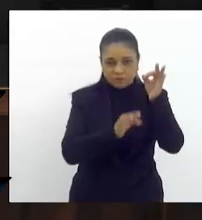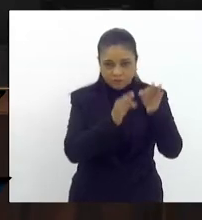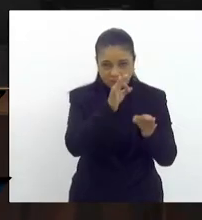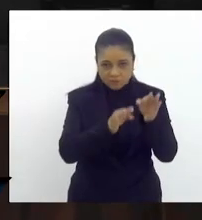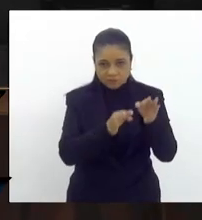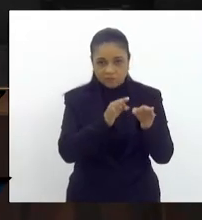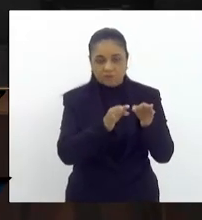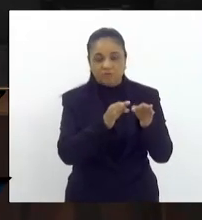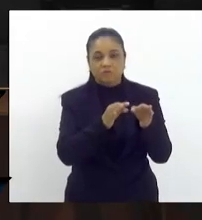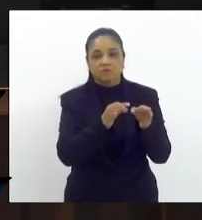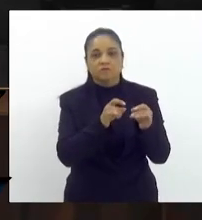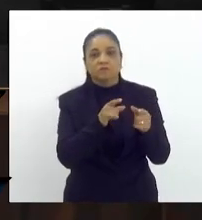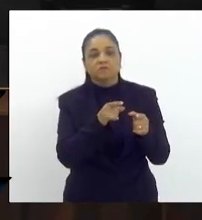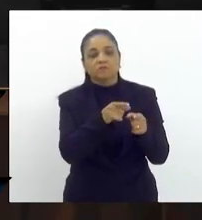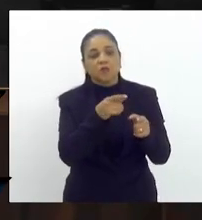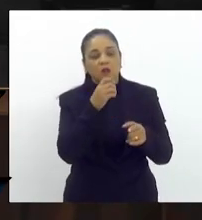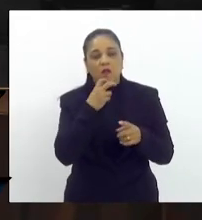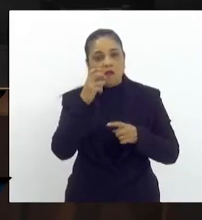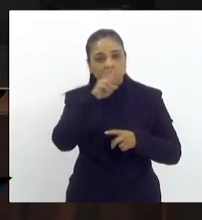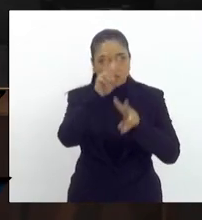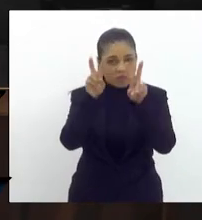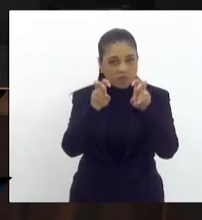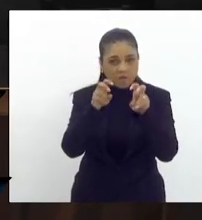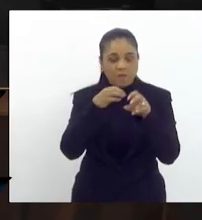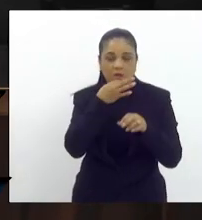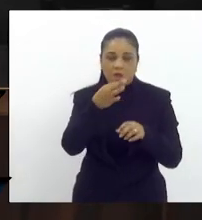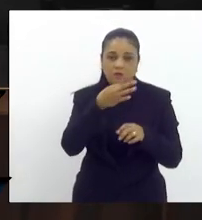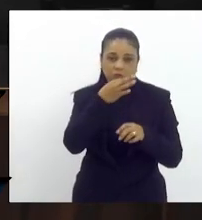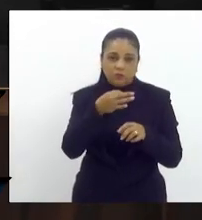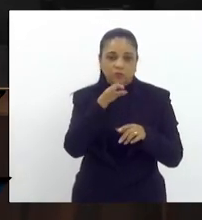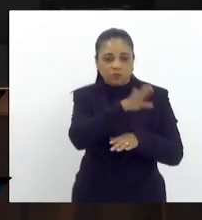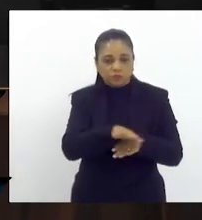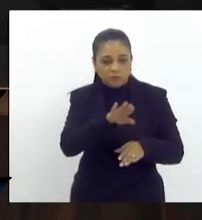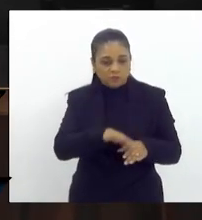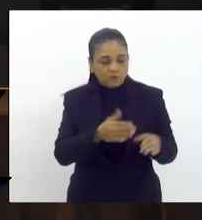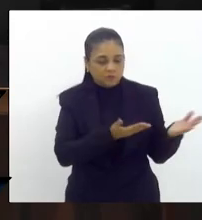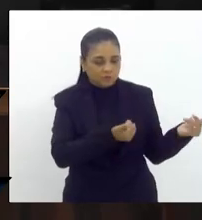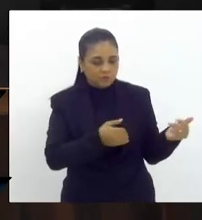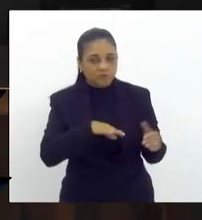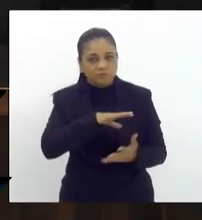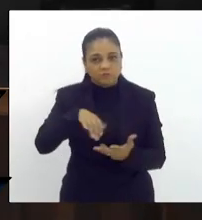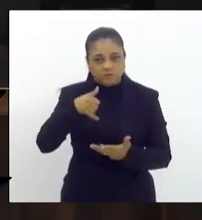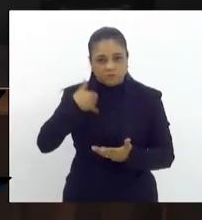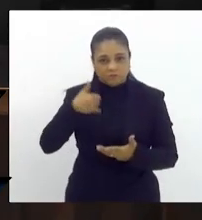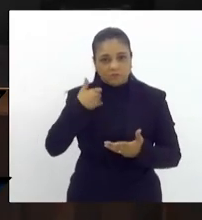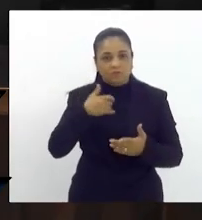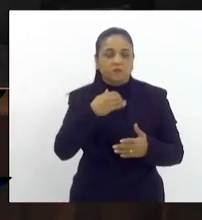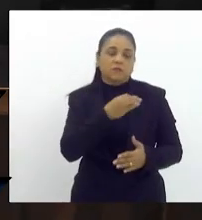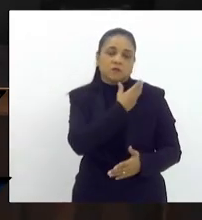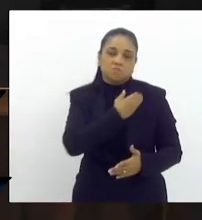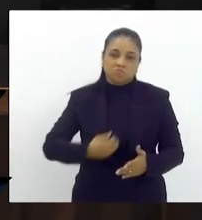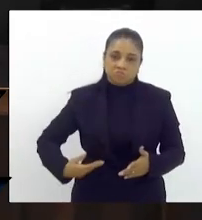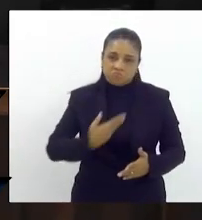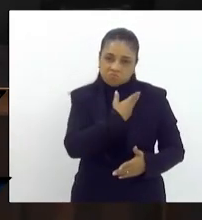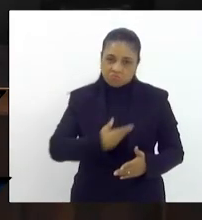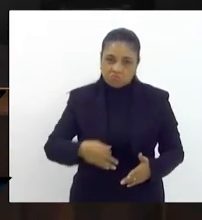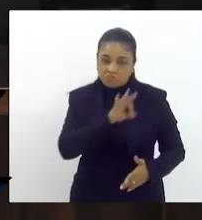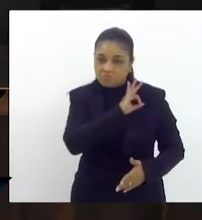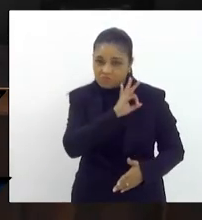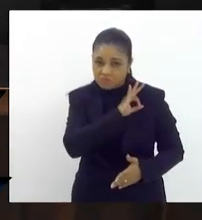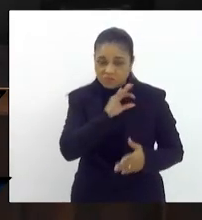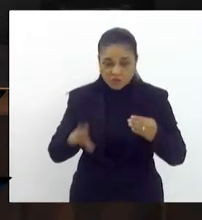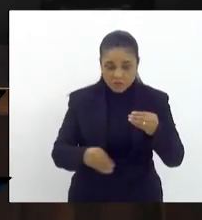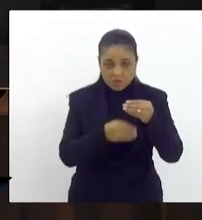de assuntos da criança do Adolescente e do Idoso favorável de segurança pública e assuntos de polícia favorável com emenda